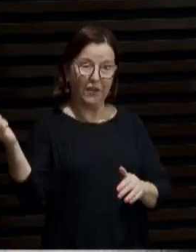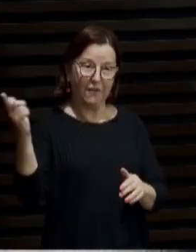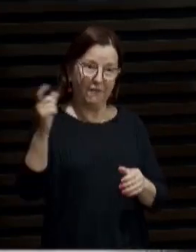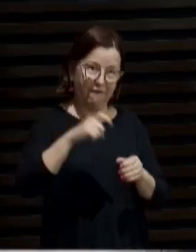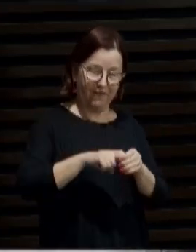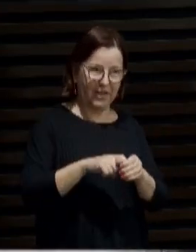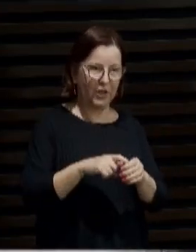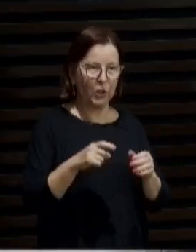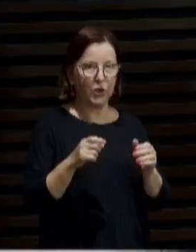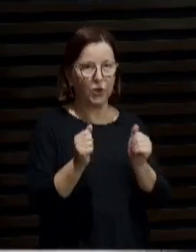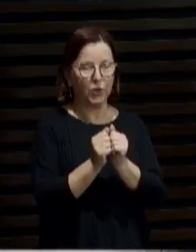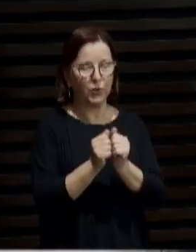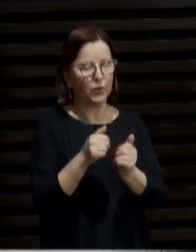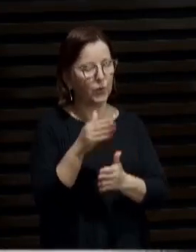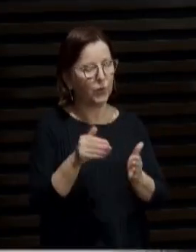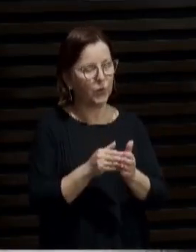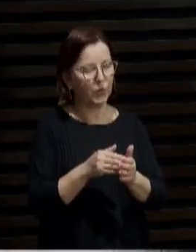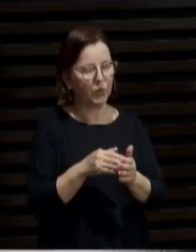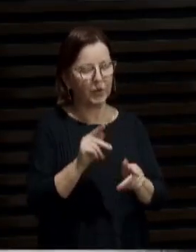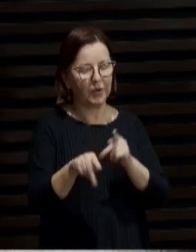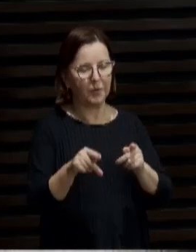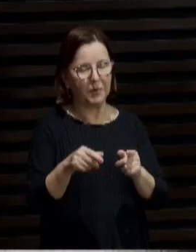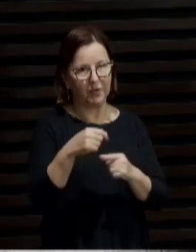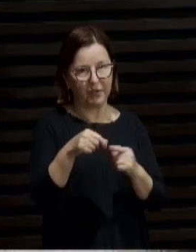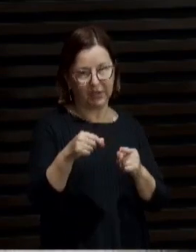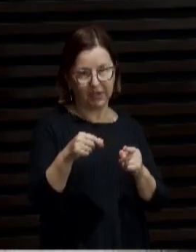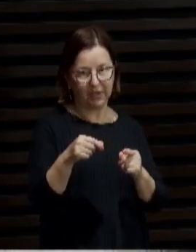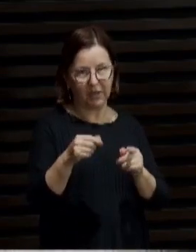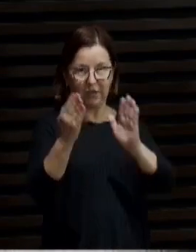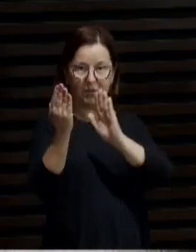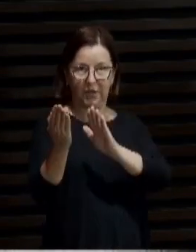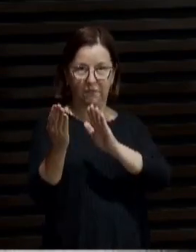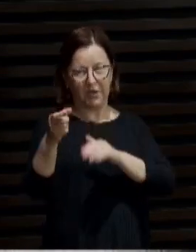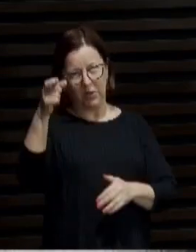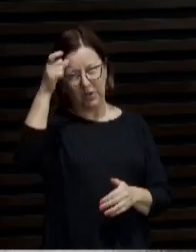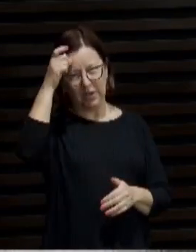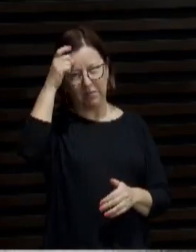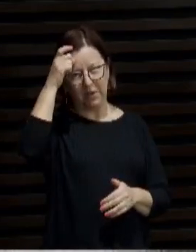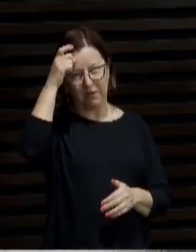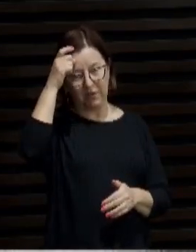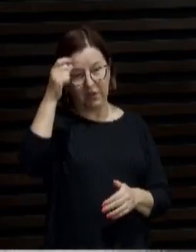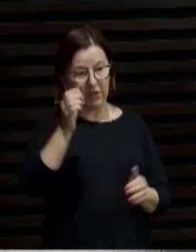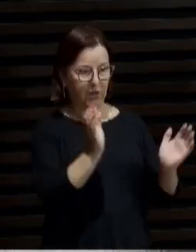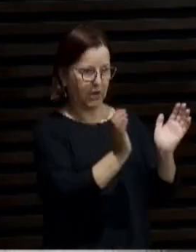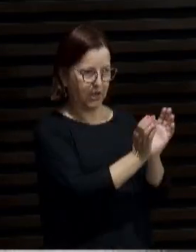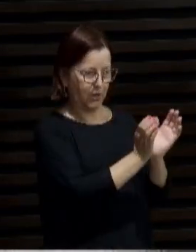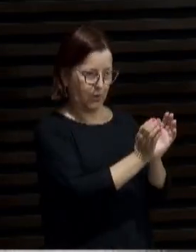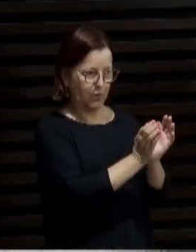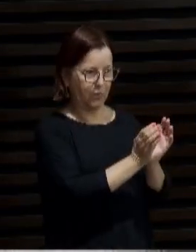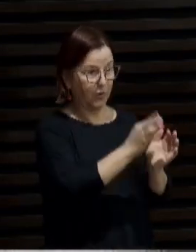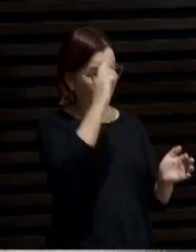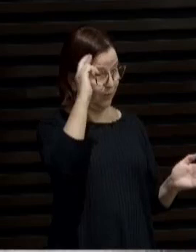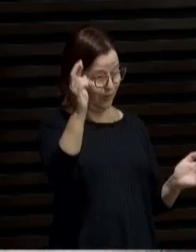aí então ele se encontra, fica face a face com Satanás e com os seus asseclas. Aquela multidão do exército de Satanás, de um lado, e